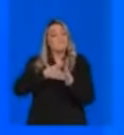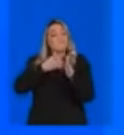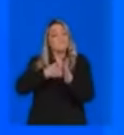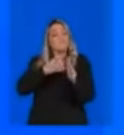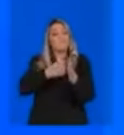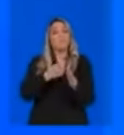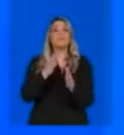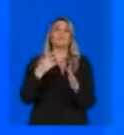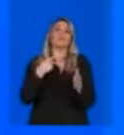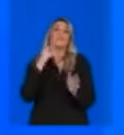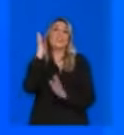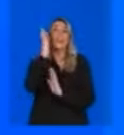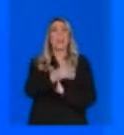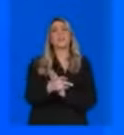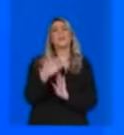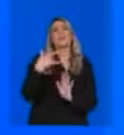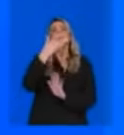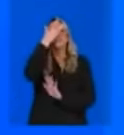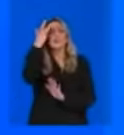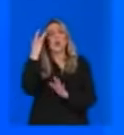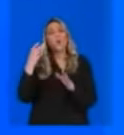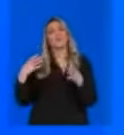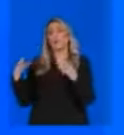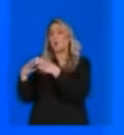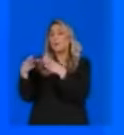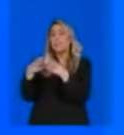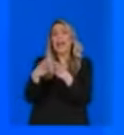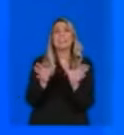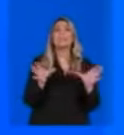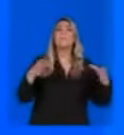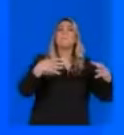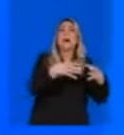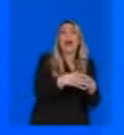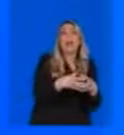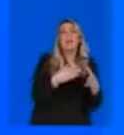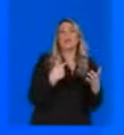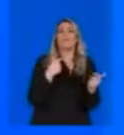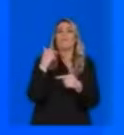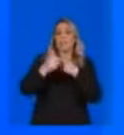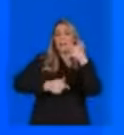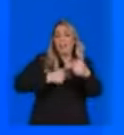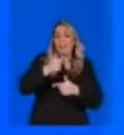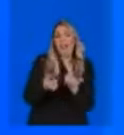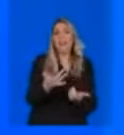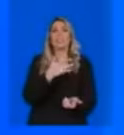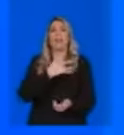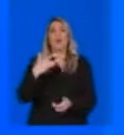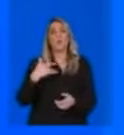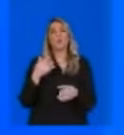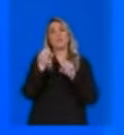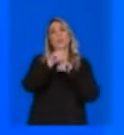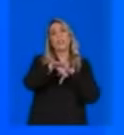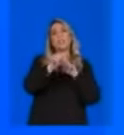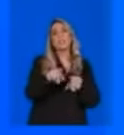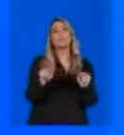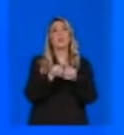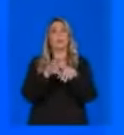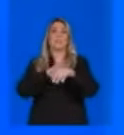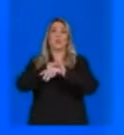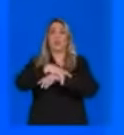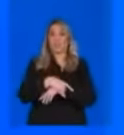para as pessoas os bairros e as comunidades vamos fazer funcionar direito a saúde a educação e também a